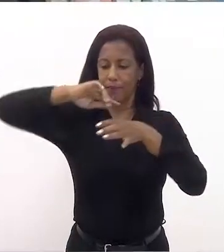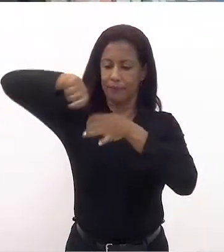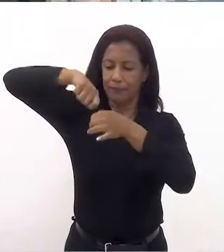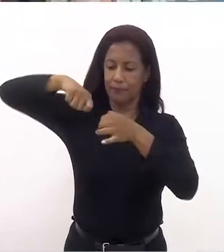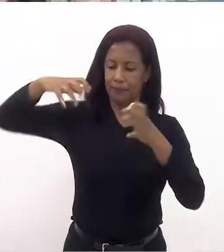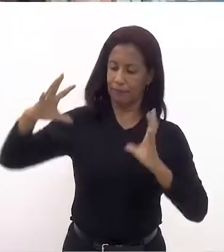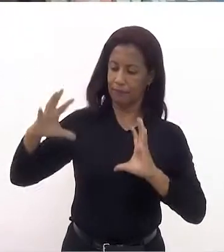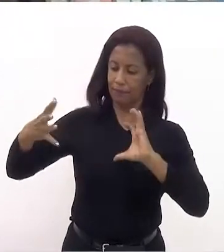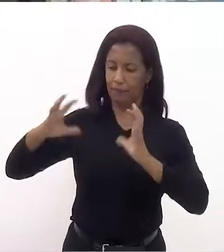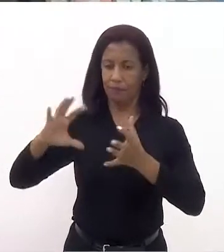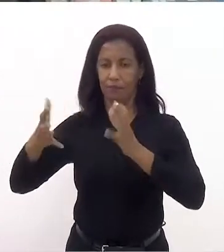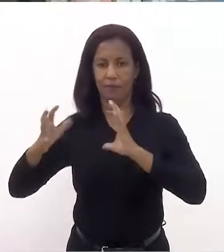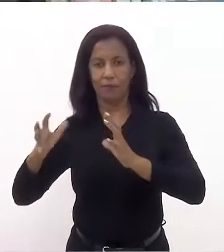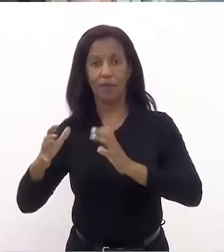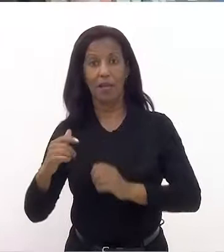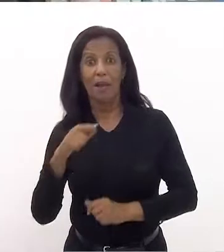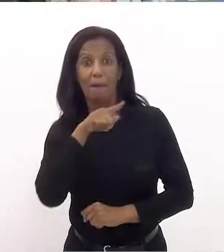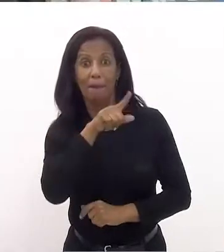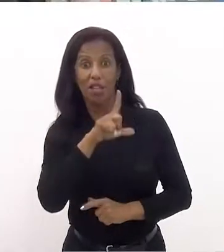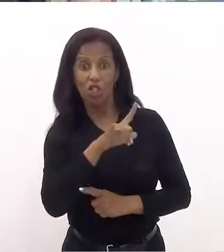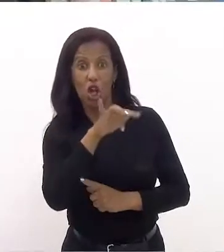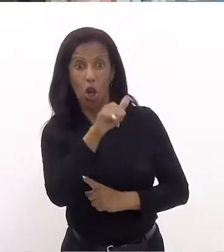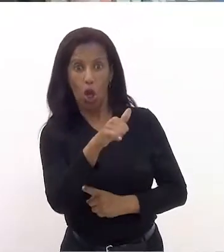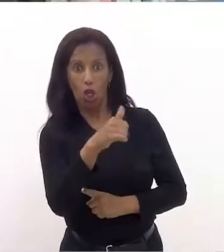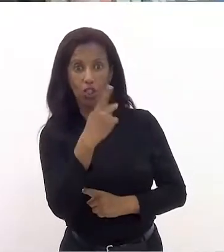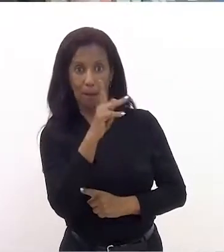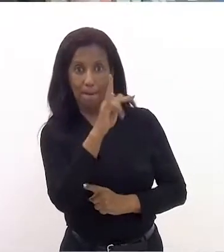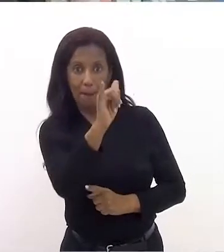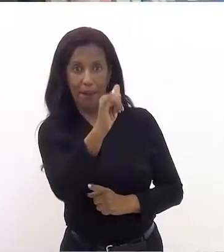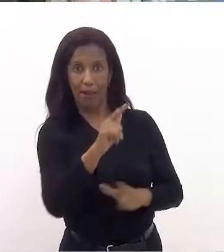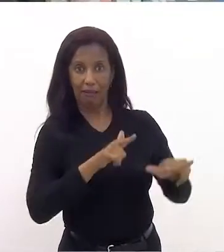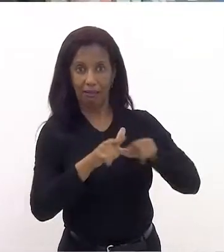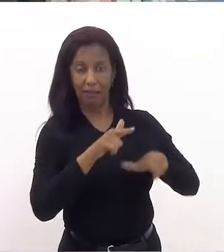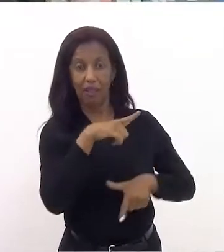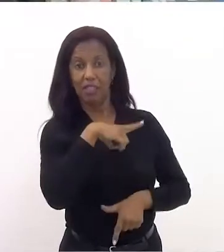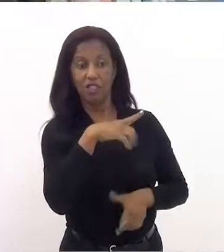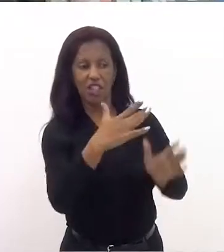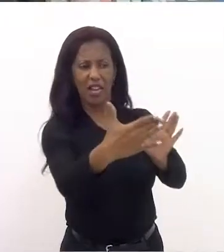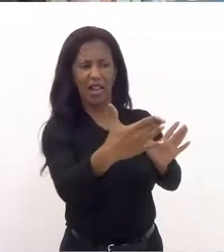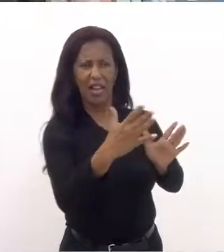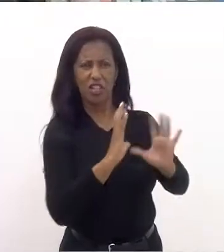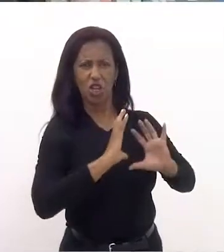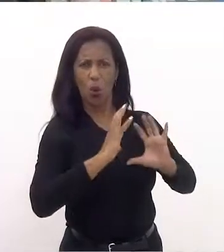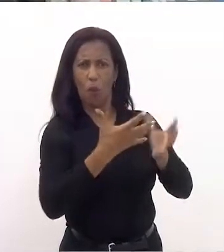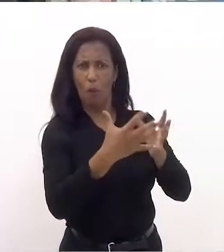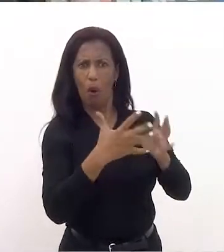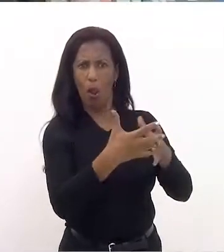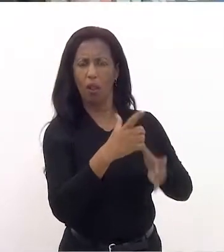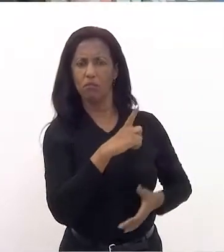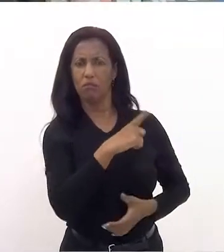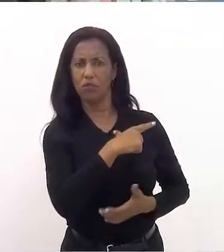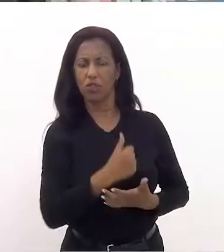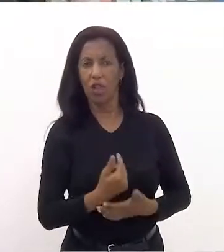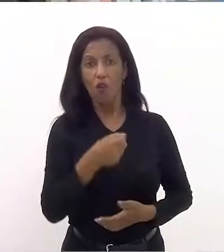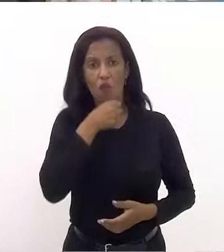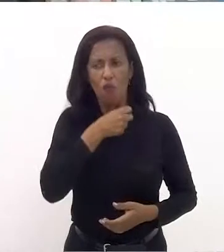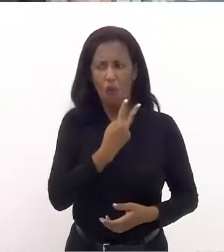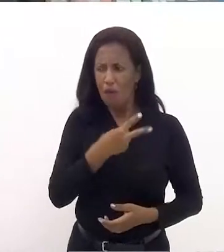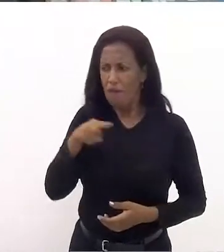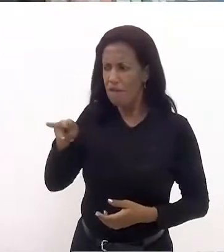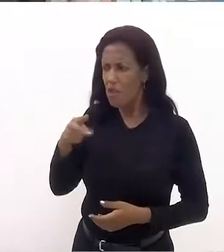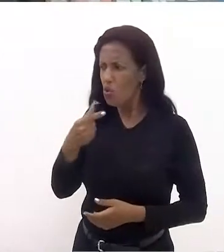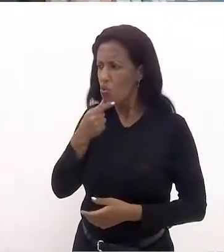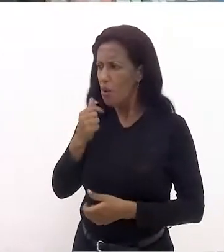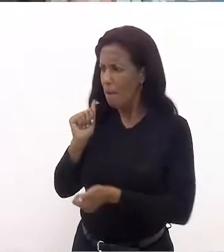meu pai, na loja, tinha uma caixa de bolas. Meu avô, quando viu os meninos jogando